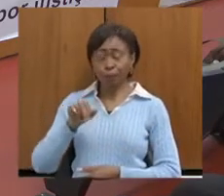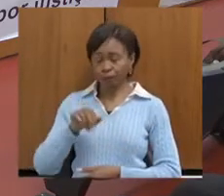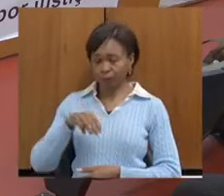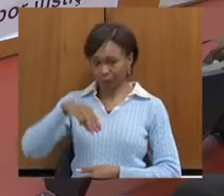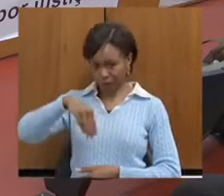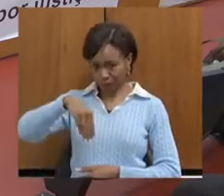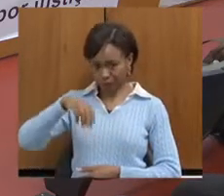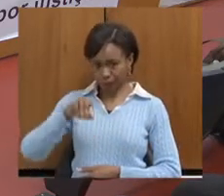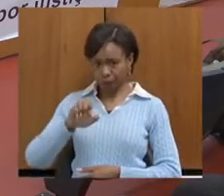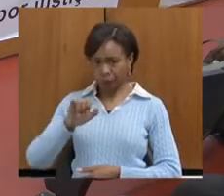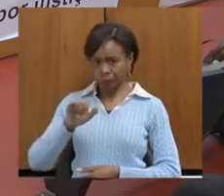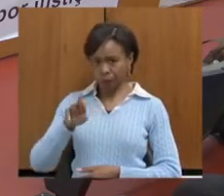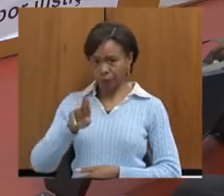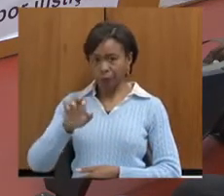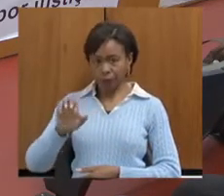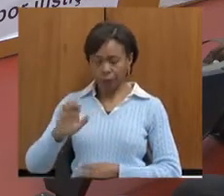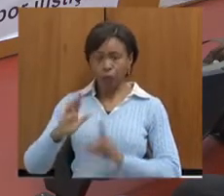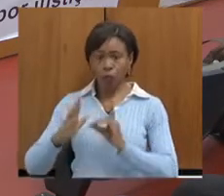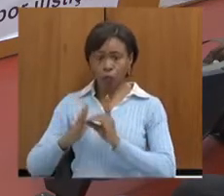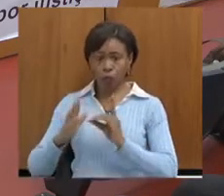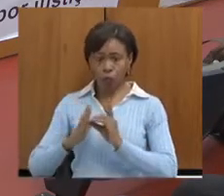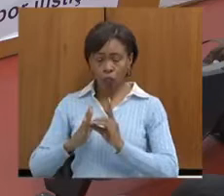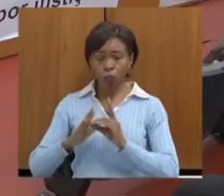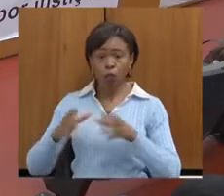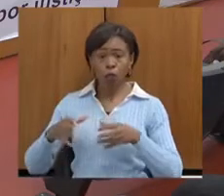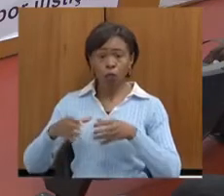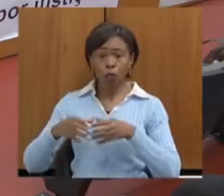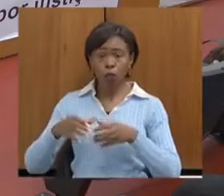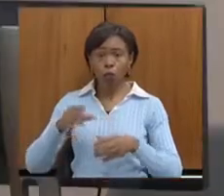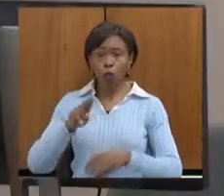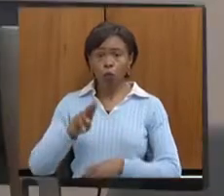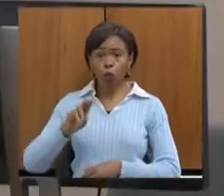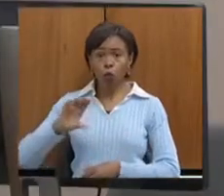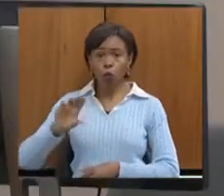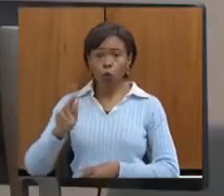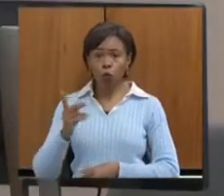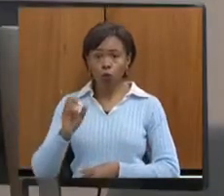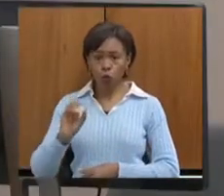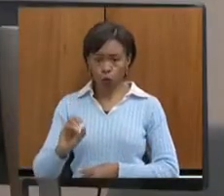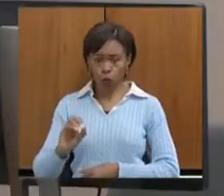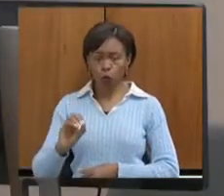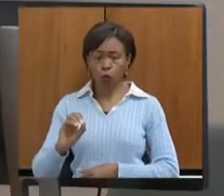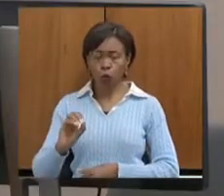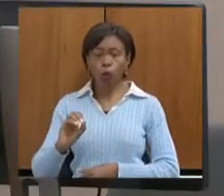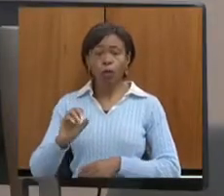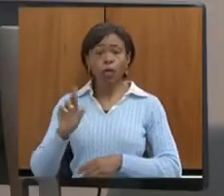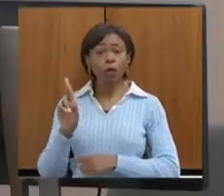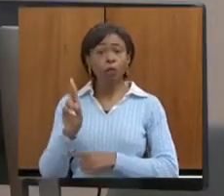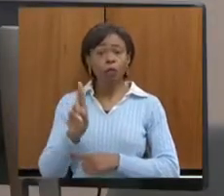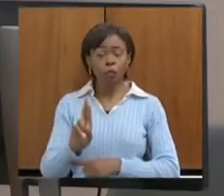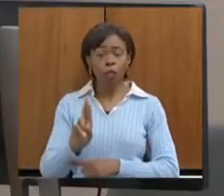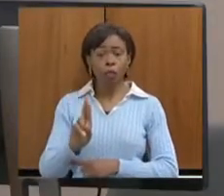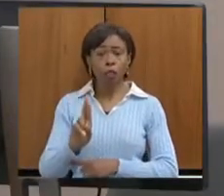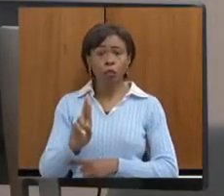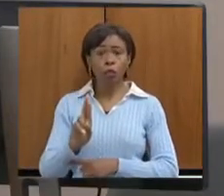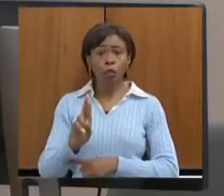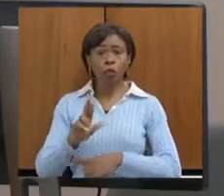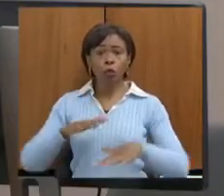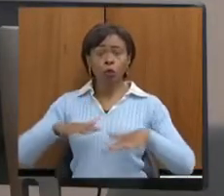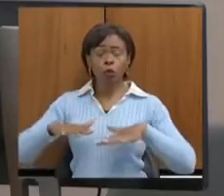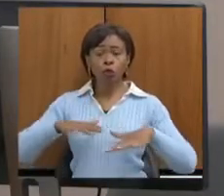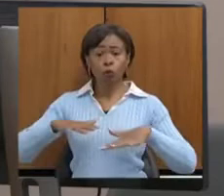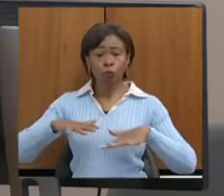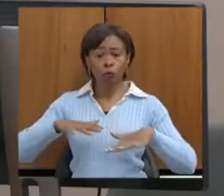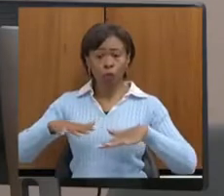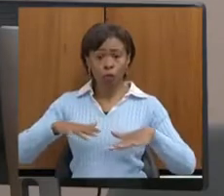indígena liderança da comunidade o show Beto Arrow Pure e representante do movimento de ressurgência Pure